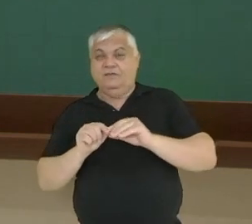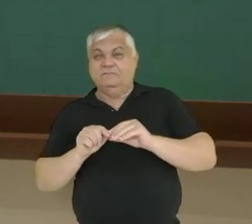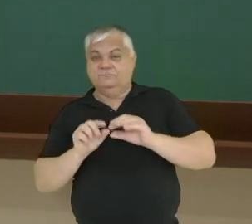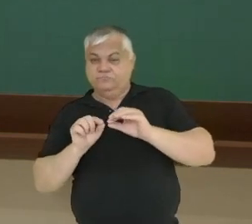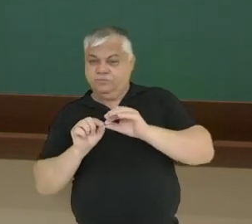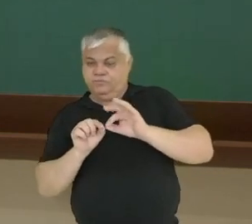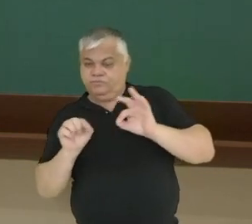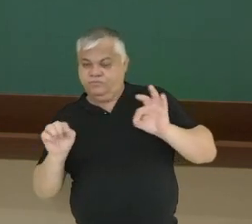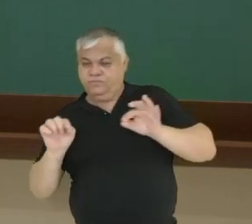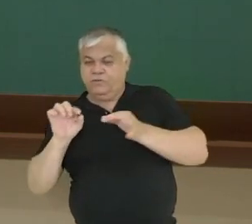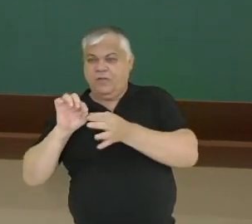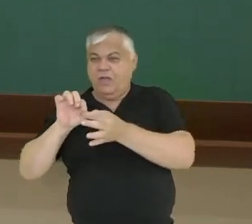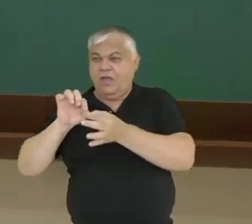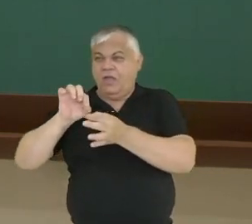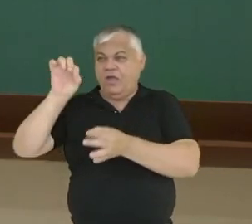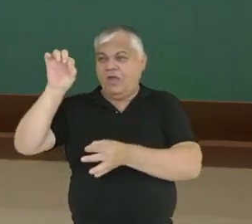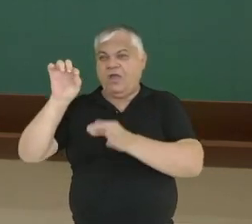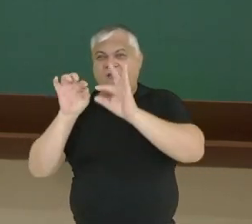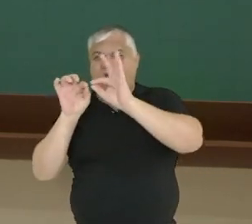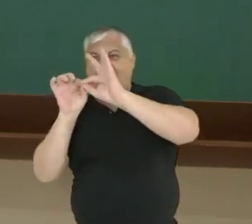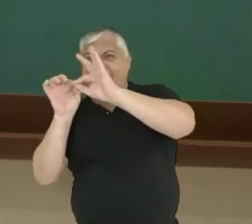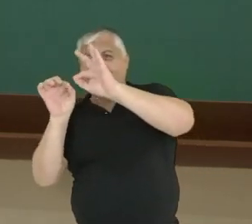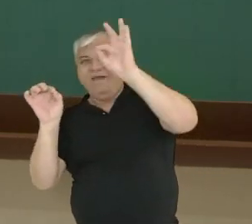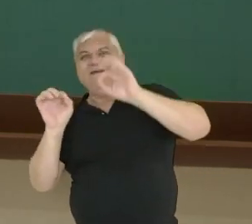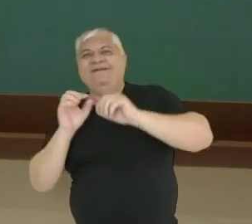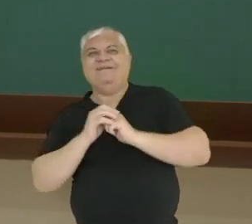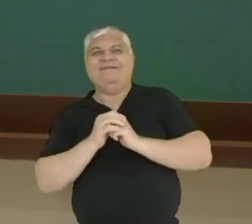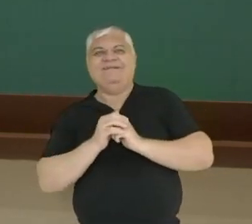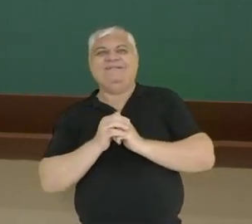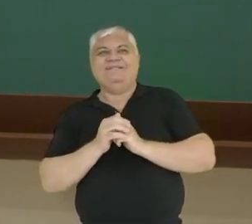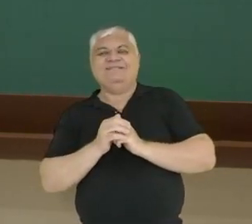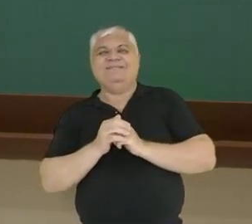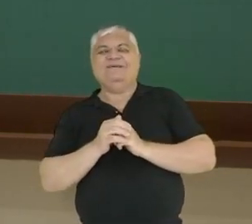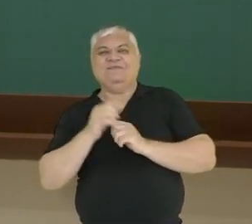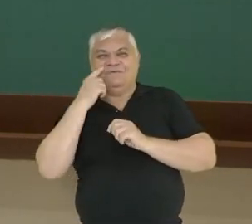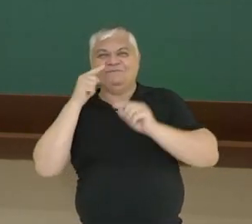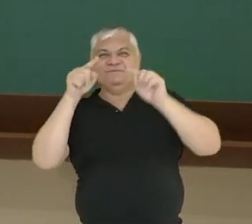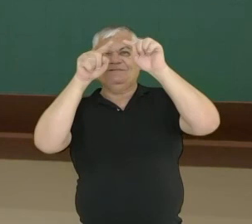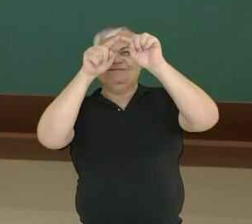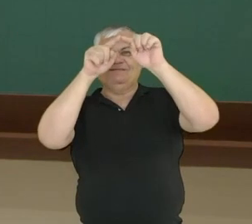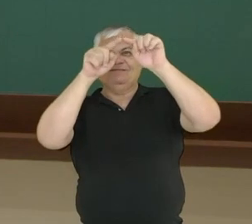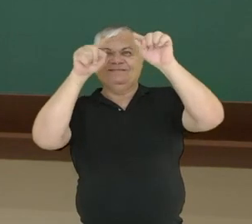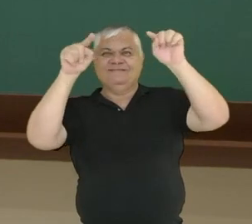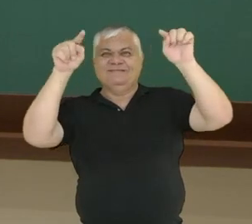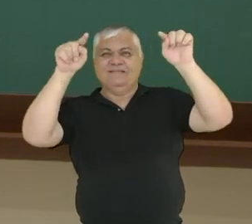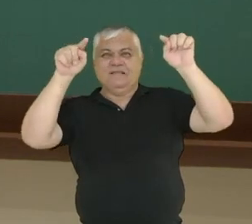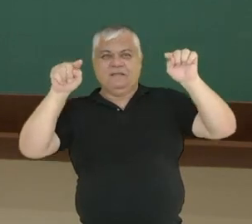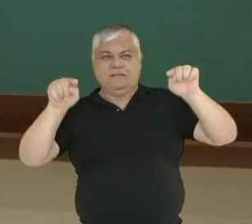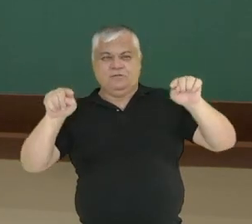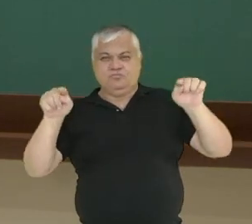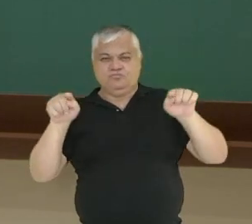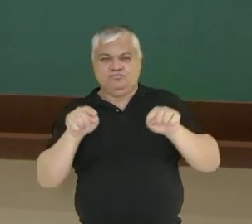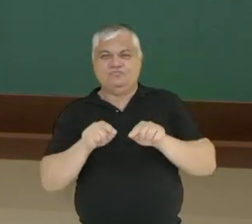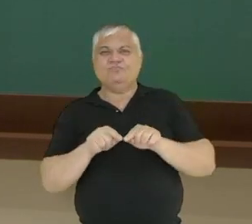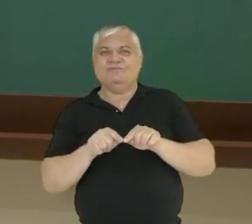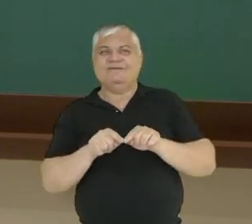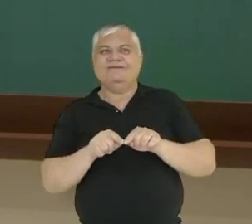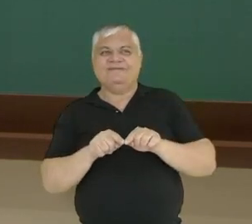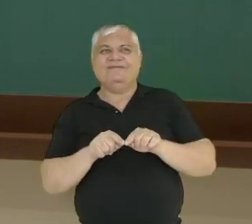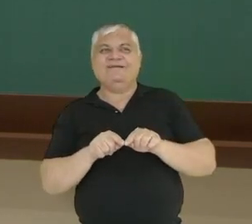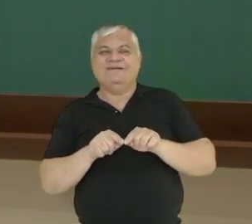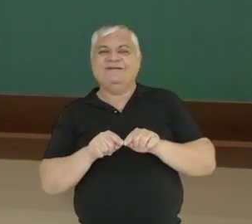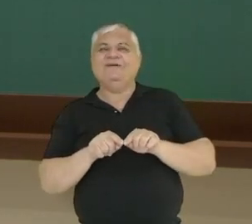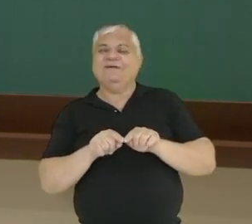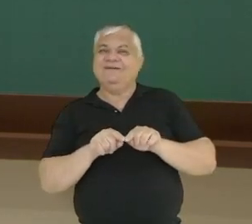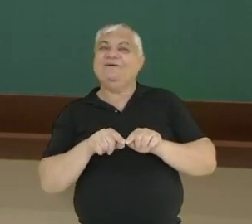bem caprichado, ok? Então, agora nós construímos, nós concluímos aqui